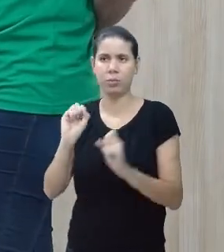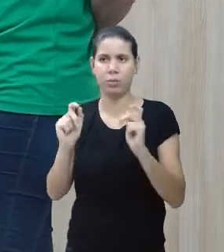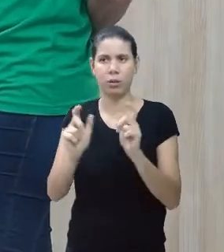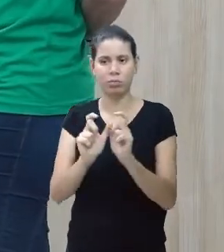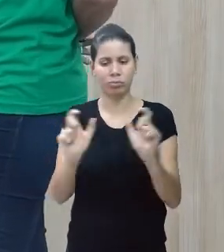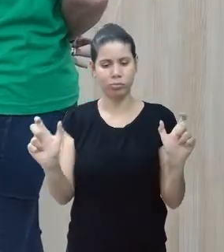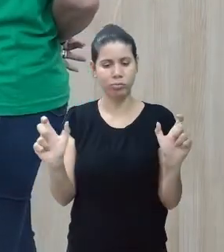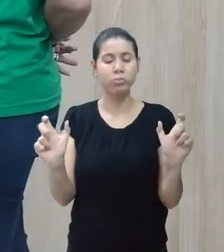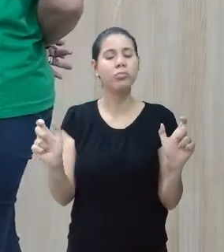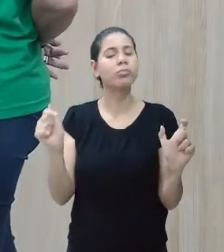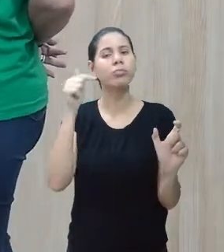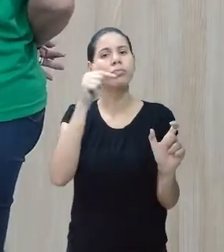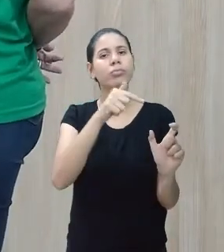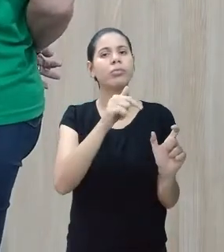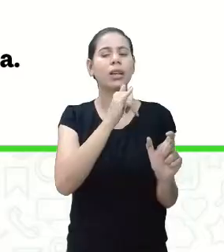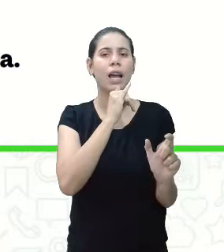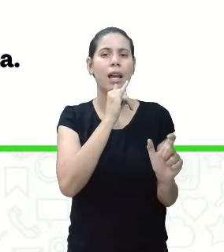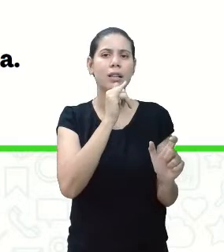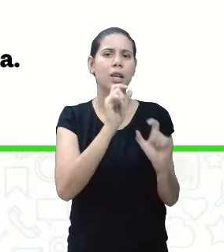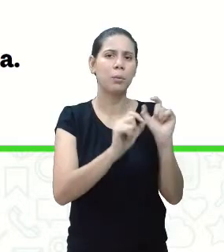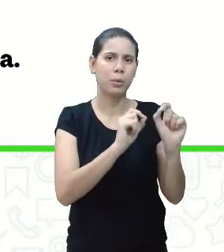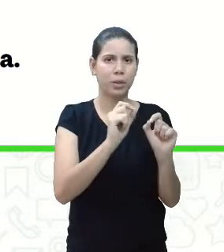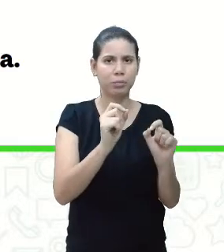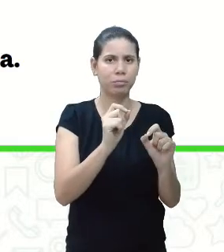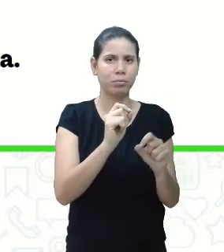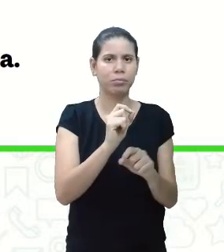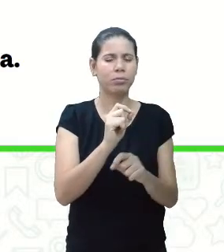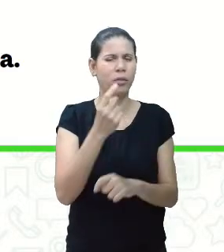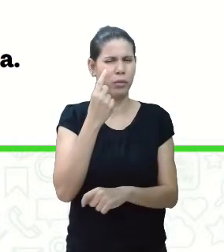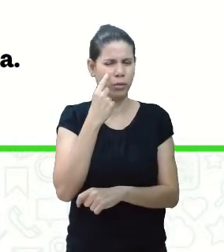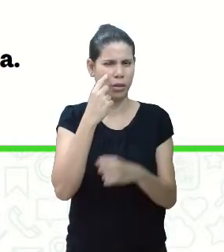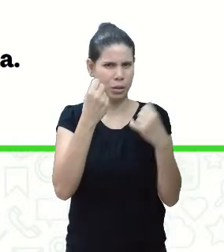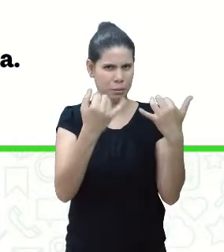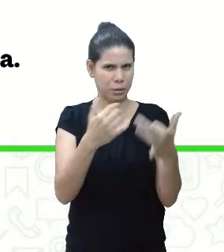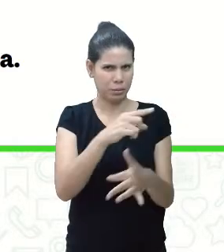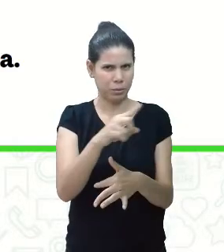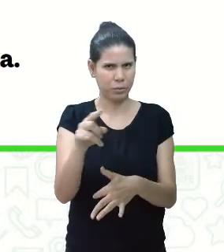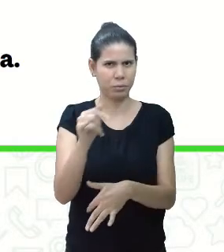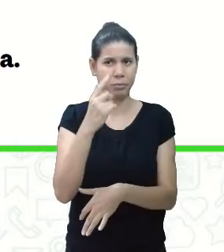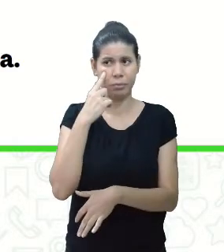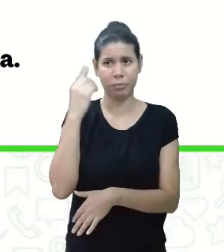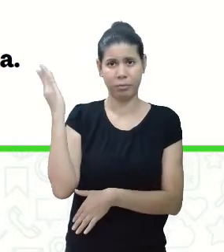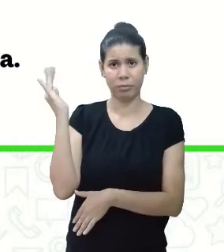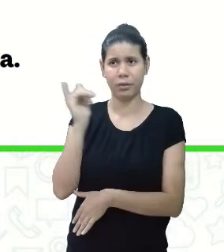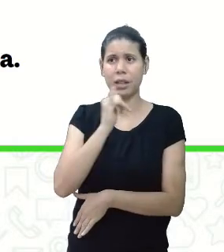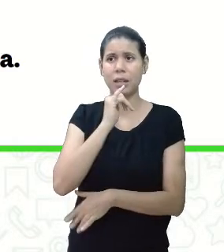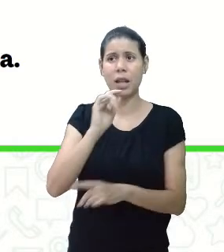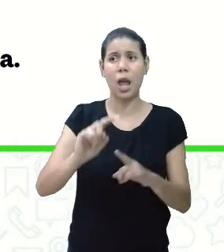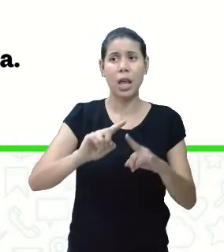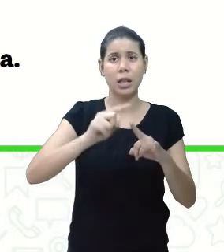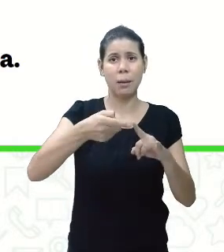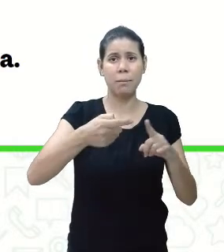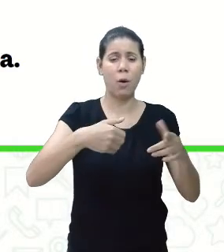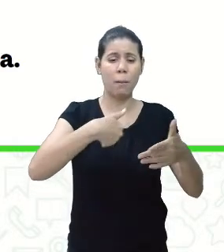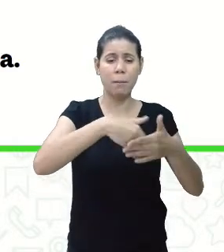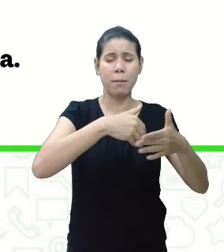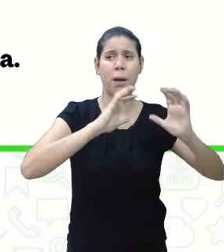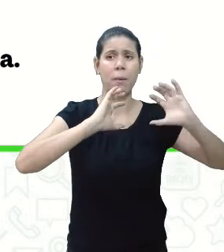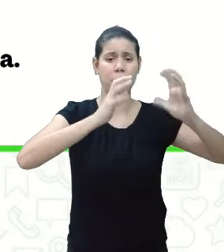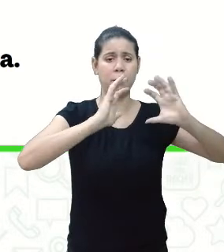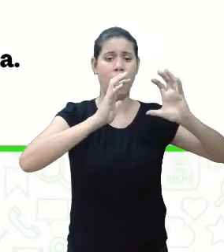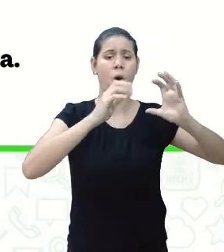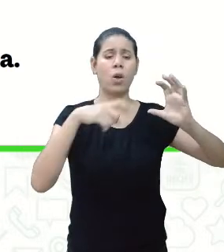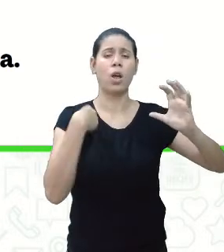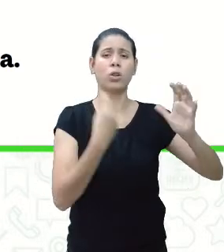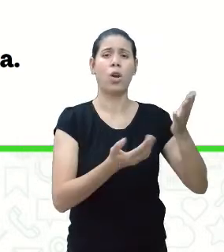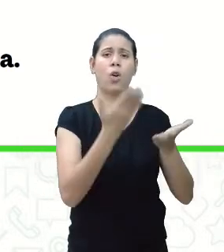Denotação e conotação. Exemplo de denotação e de conotação. Vejam só como é bom esse exemplo. Depois de jogar bola, nós comemos